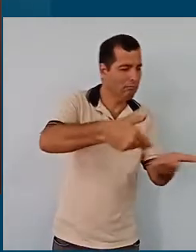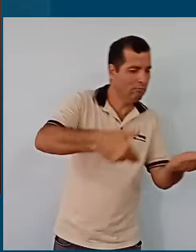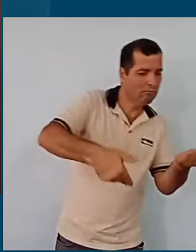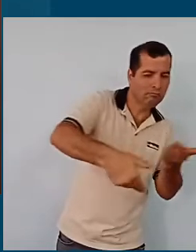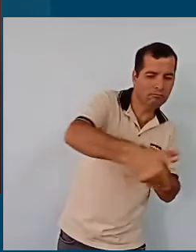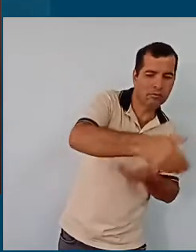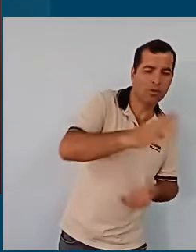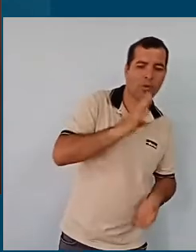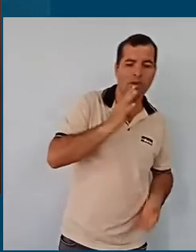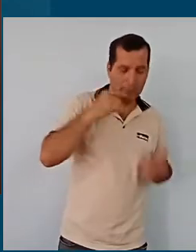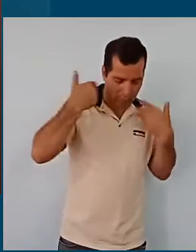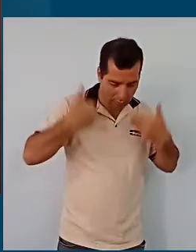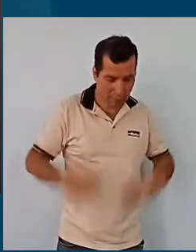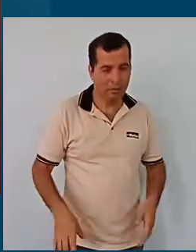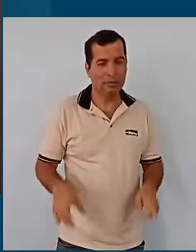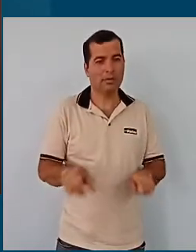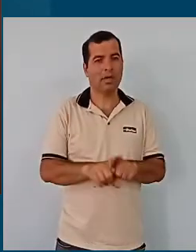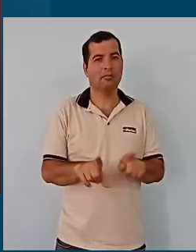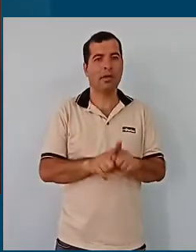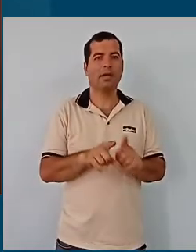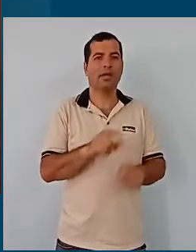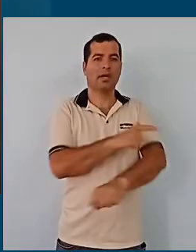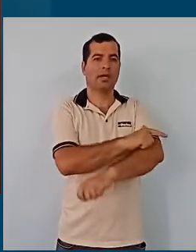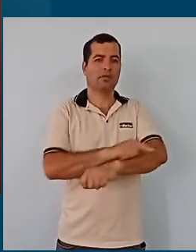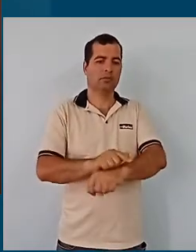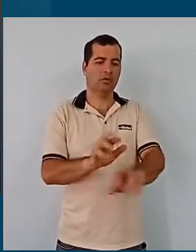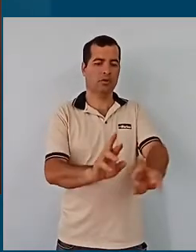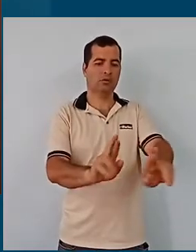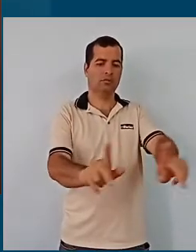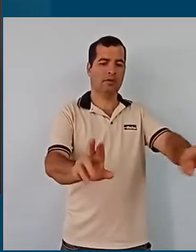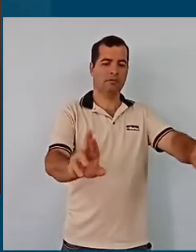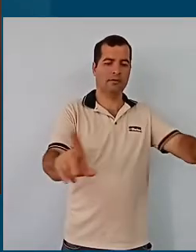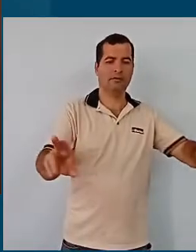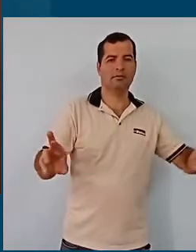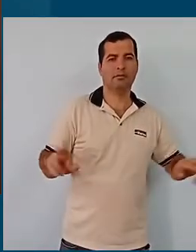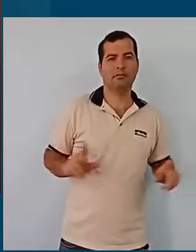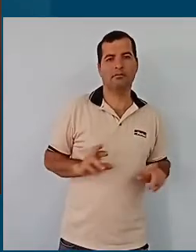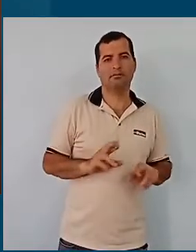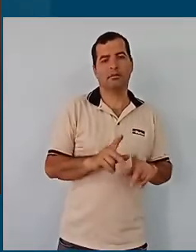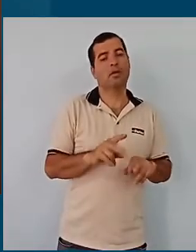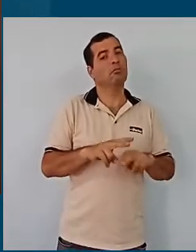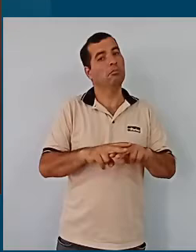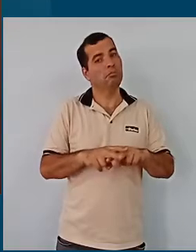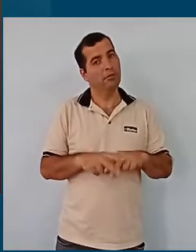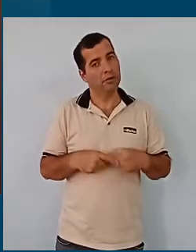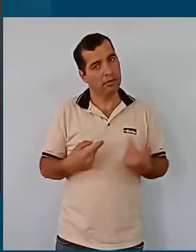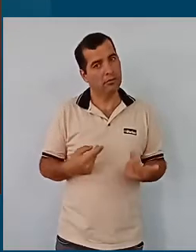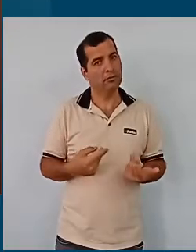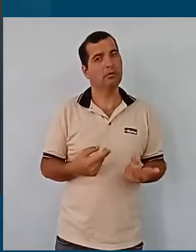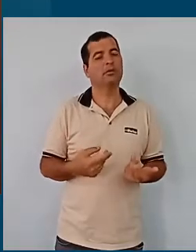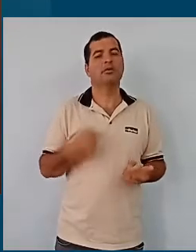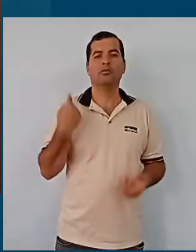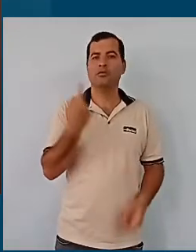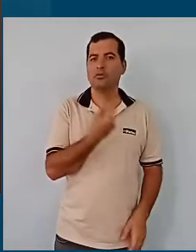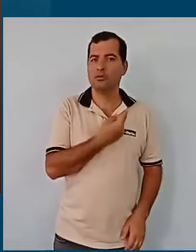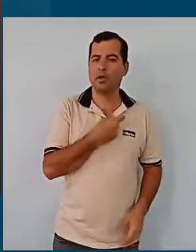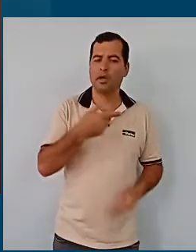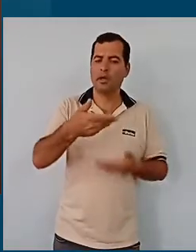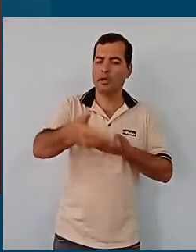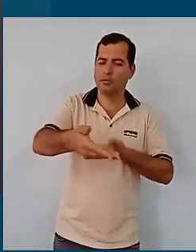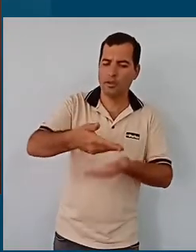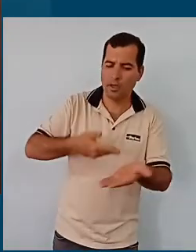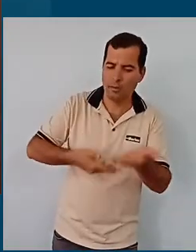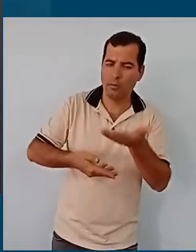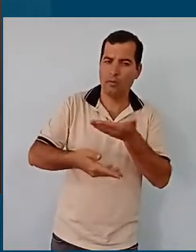conhecendo e vai respeitando as diferenças, né? Por isso é que a forma como nos relacionamos com